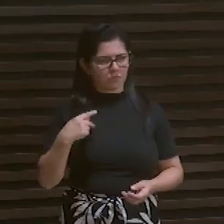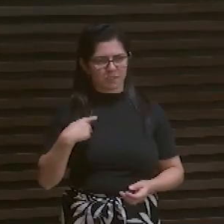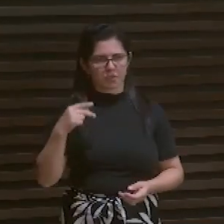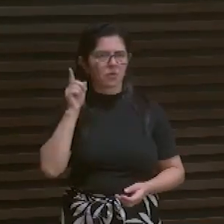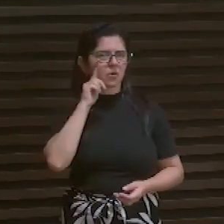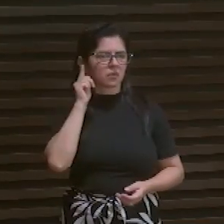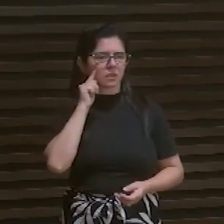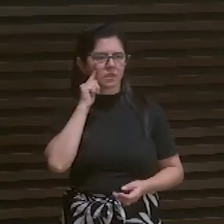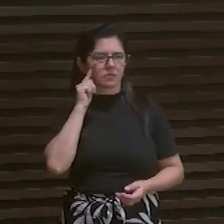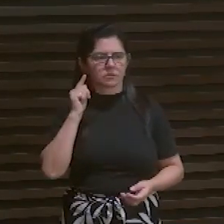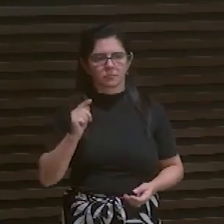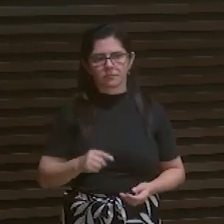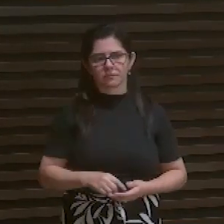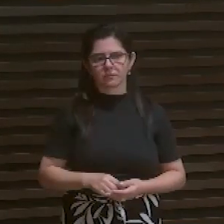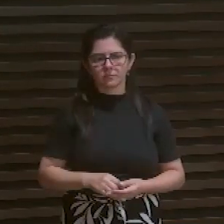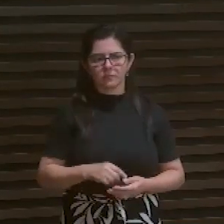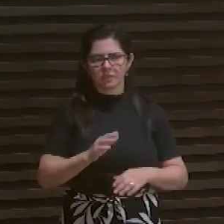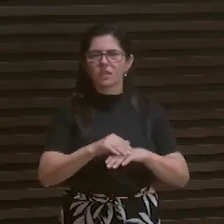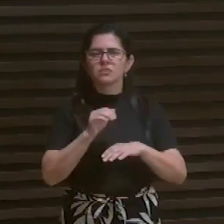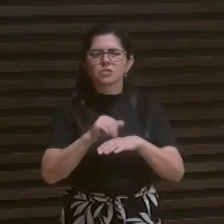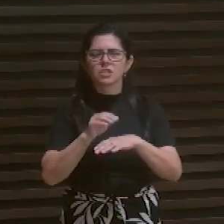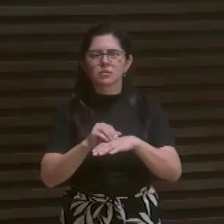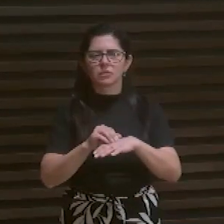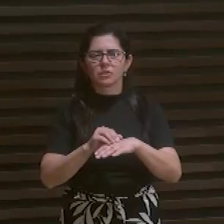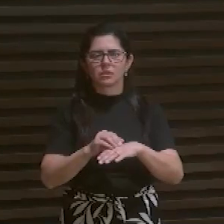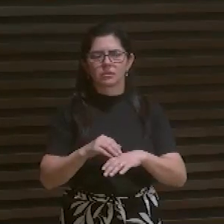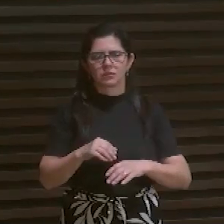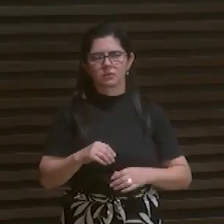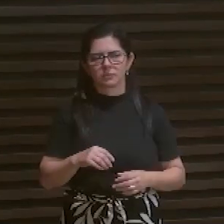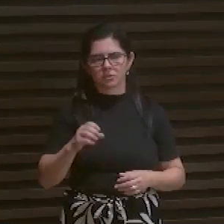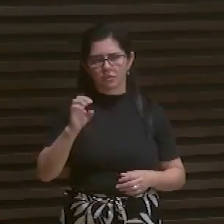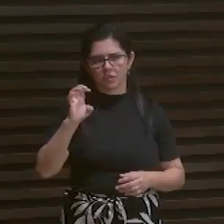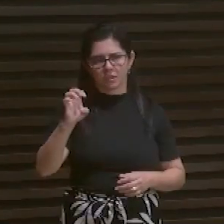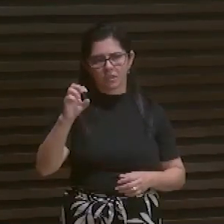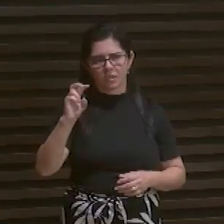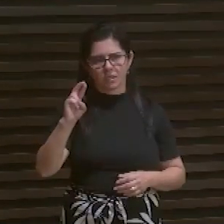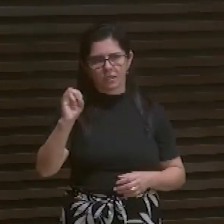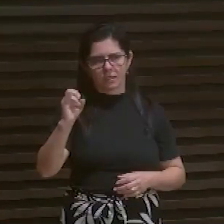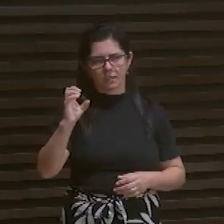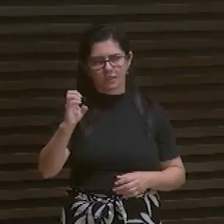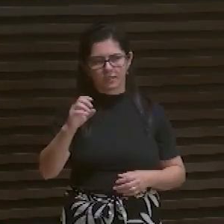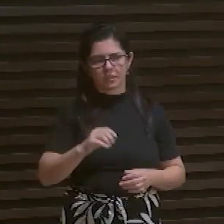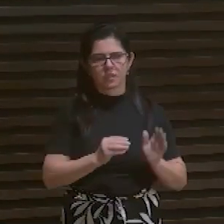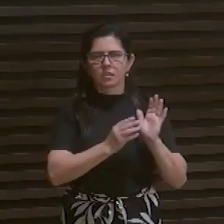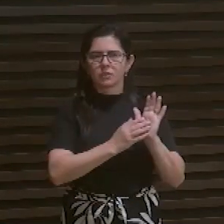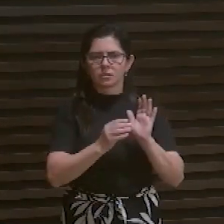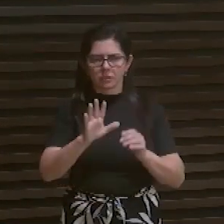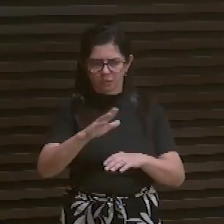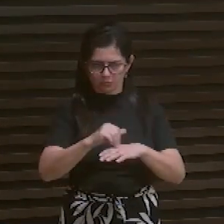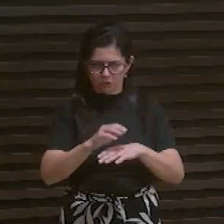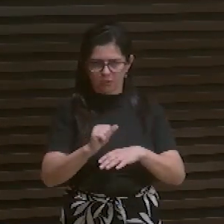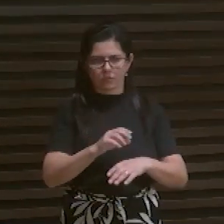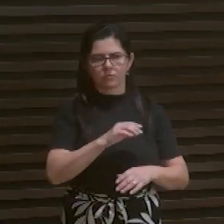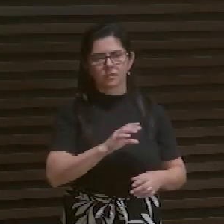aqui, no louvor. Não foi o pastor Glênio que chegou e me colocou aqui para pregar hoje. Então, cada ministério que tem